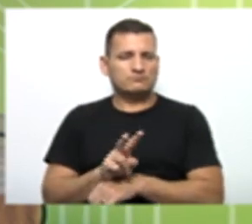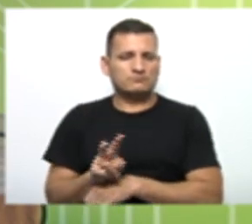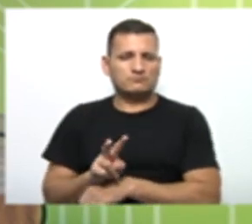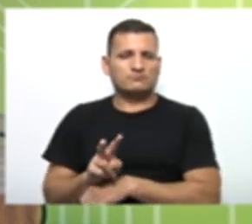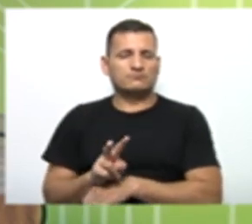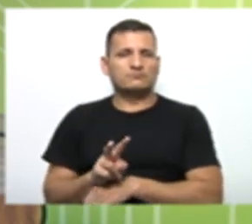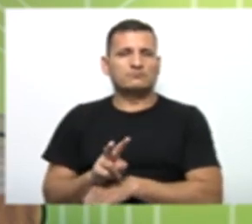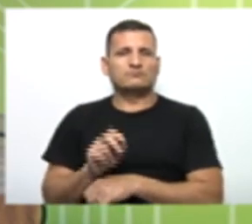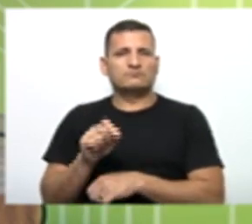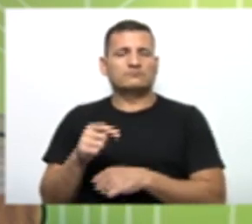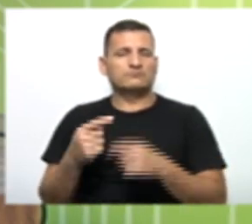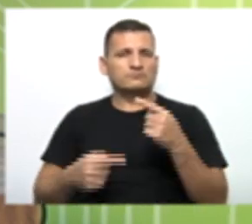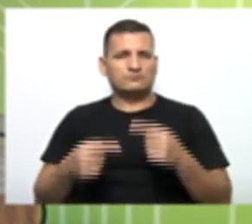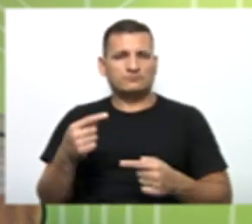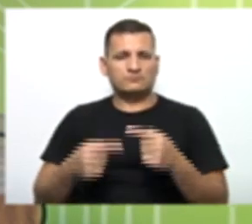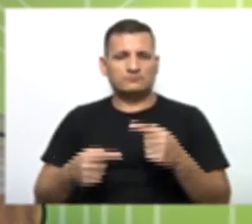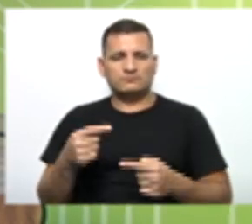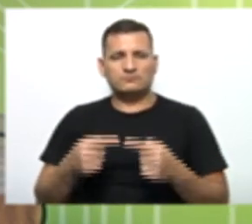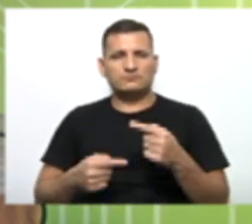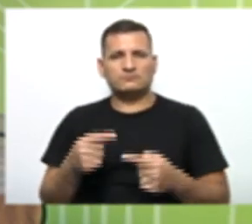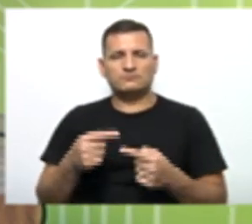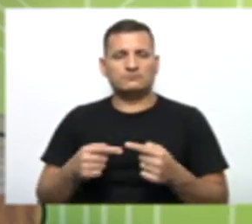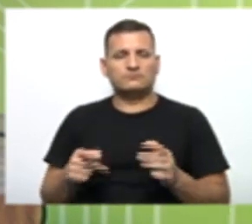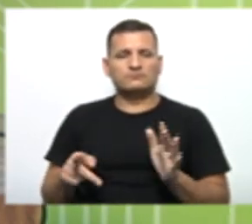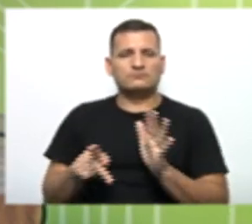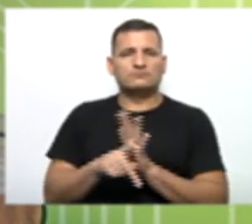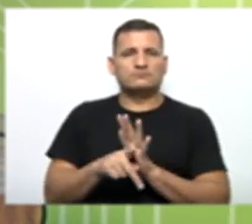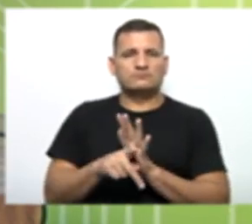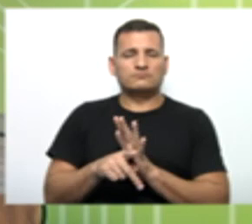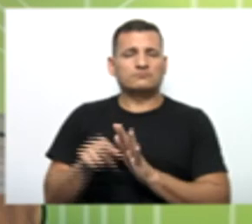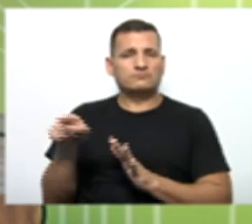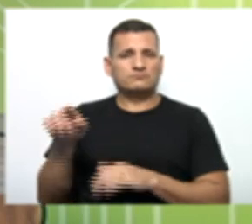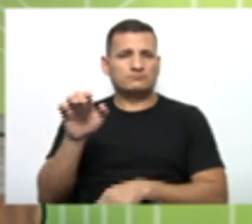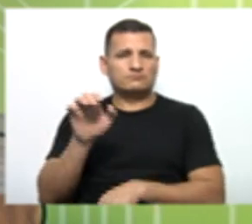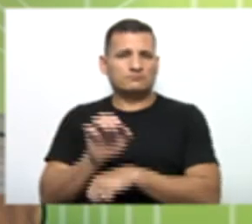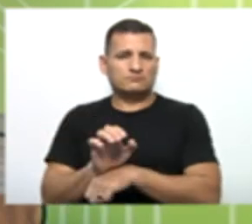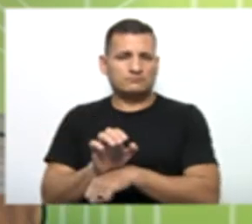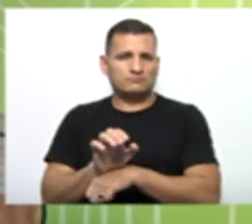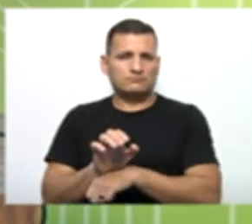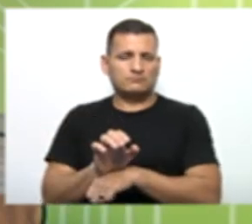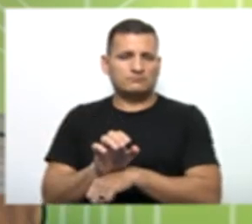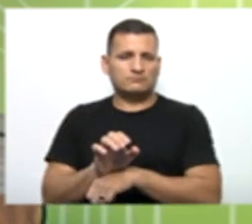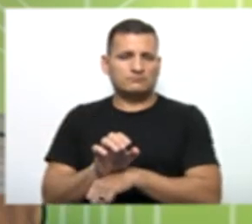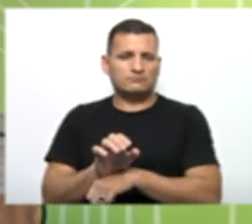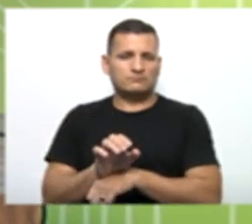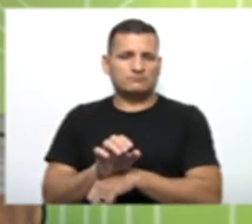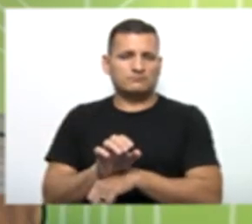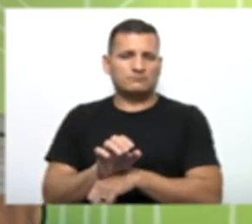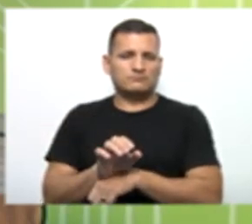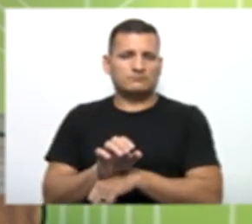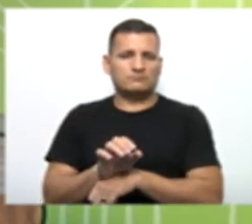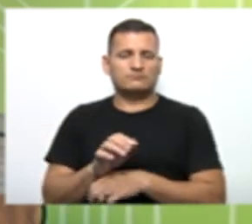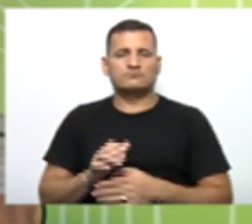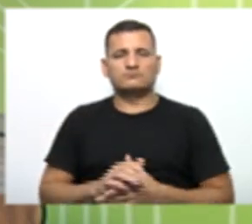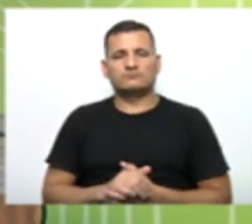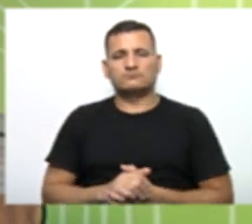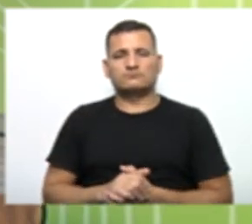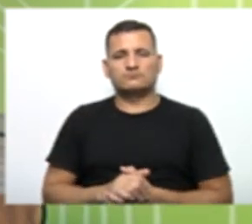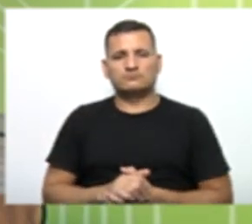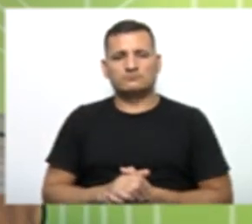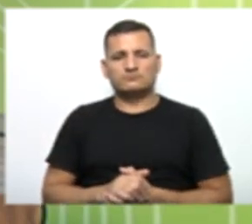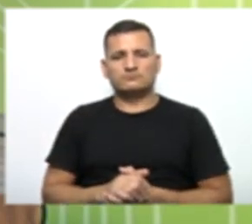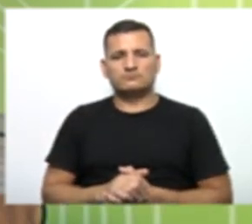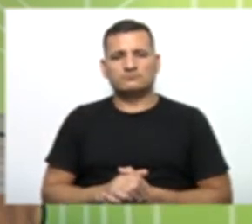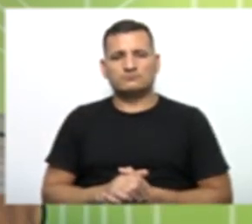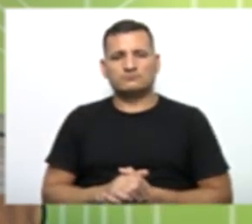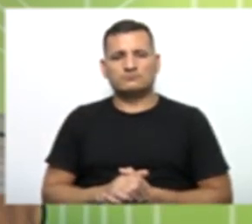vão executar políticas públicas que sejam de interesse daquele estado especificamente. E nós também temos os órgãos